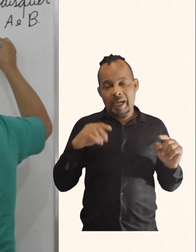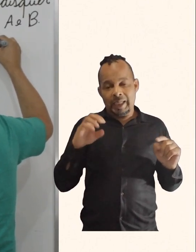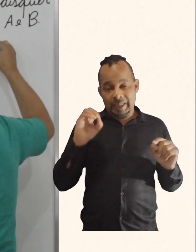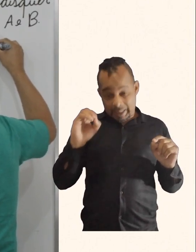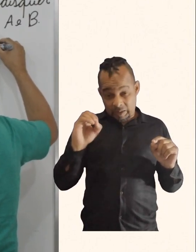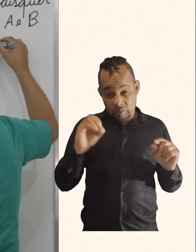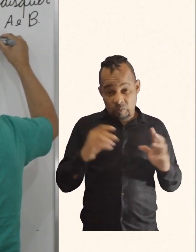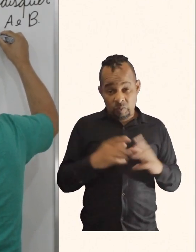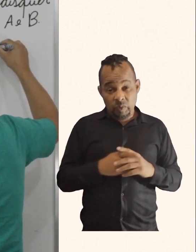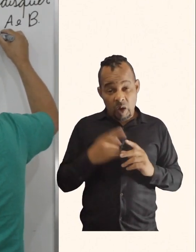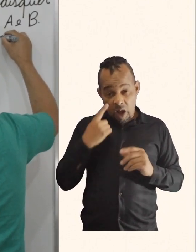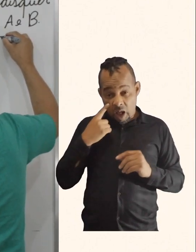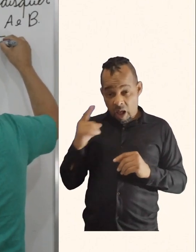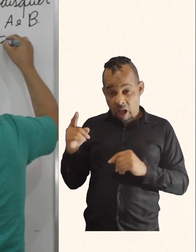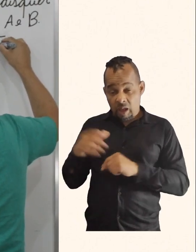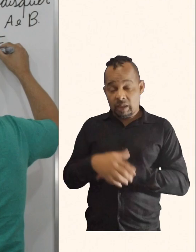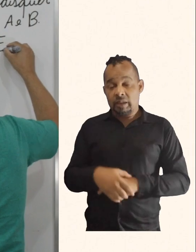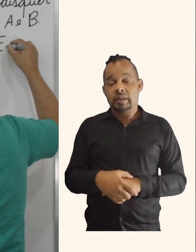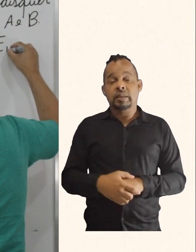EA igual a